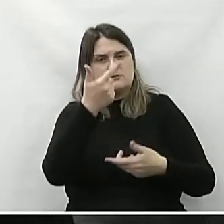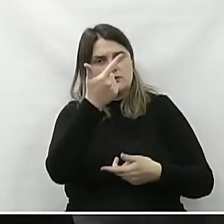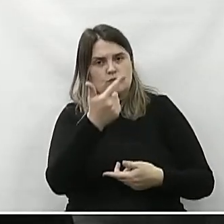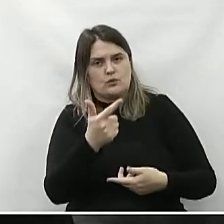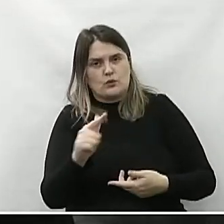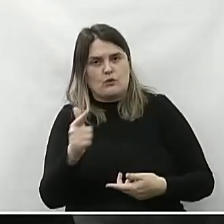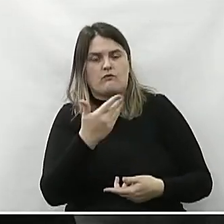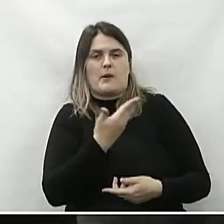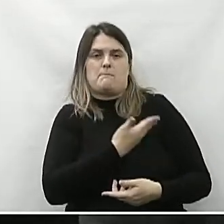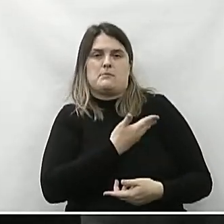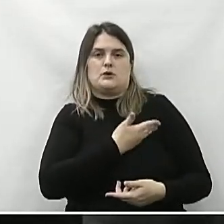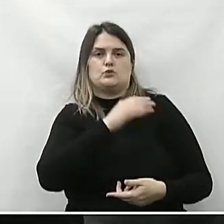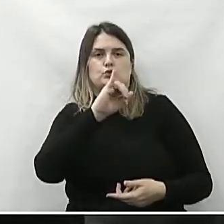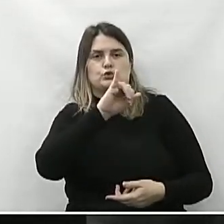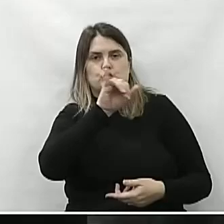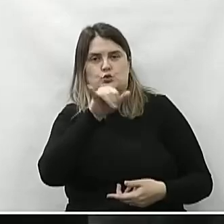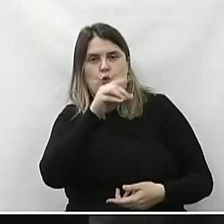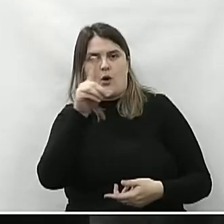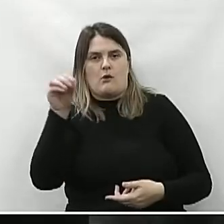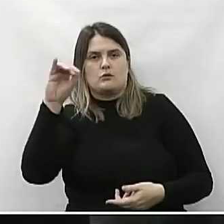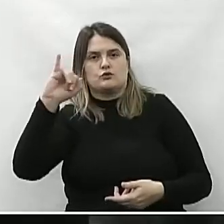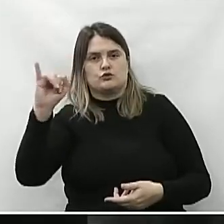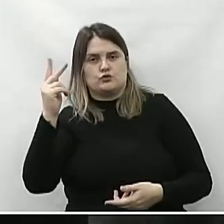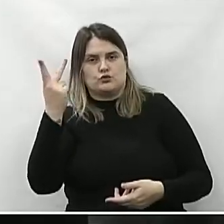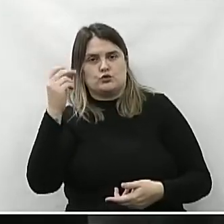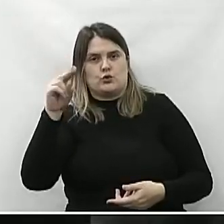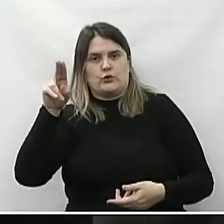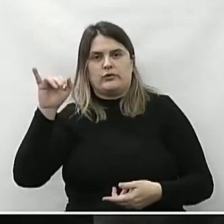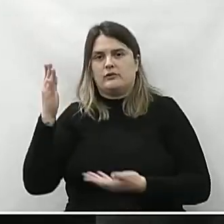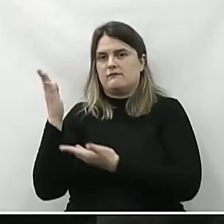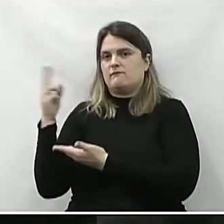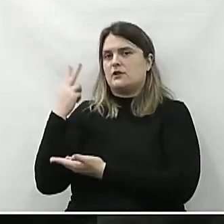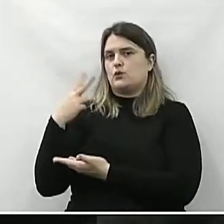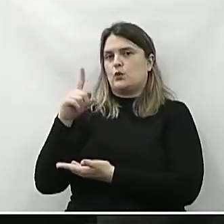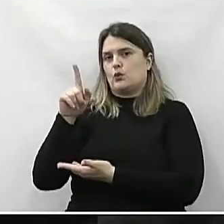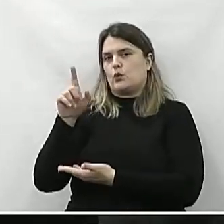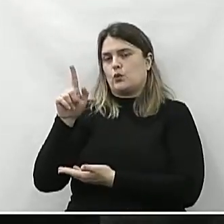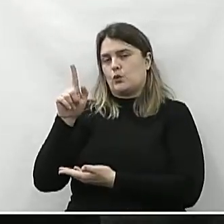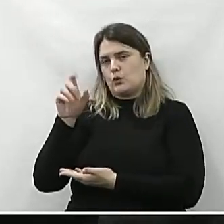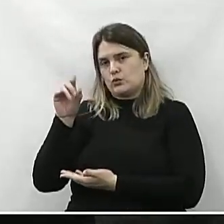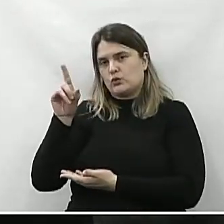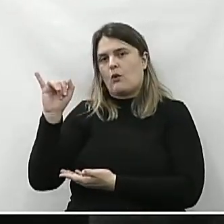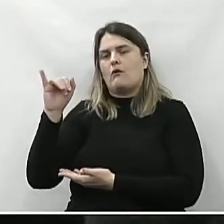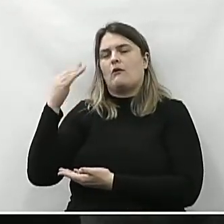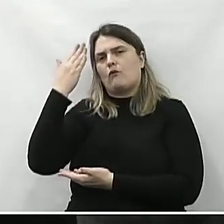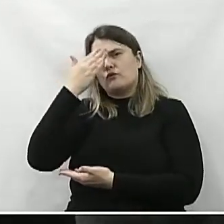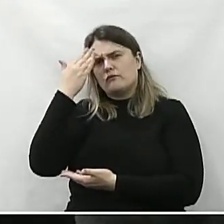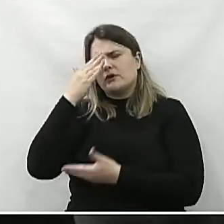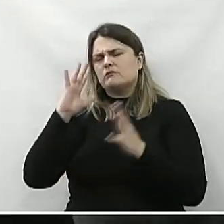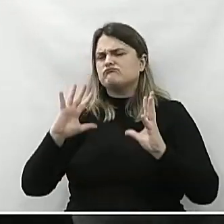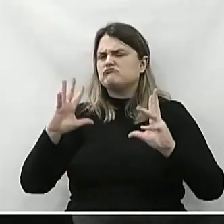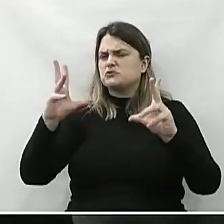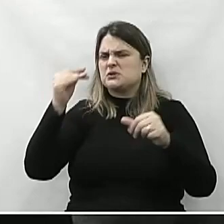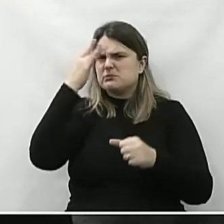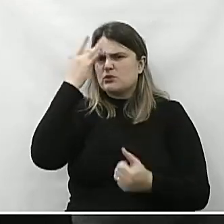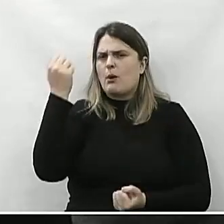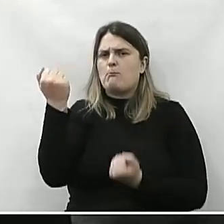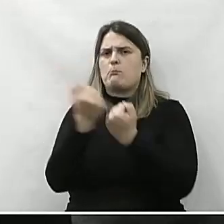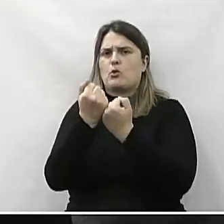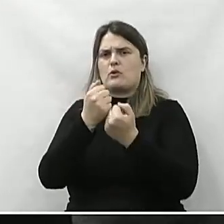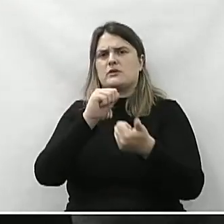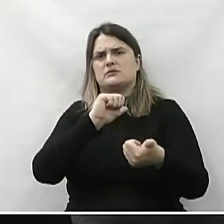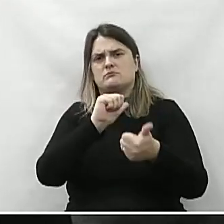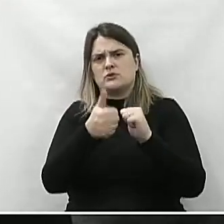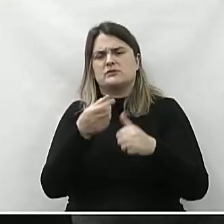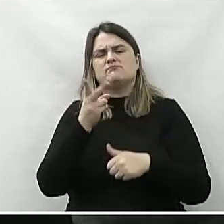aí amigo também o João e o Johnny algodoeva Neto enfim a todos que são parceiros do